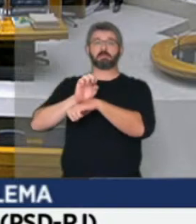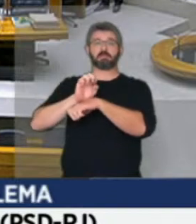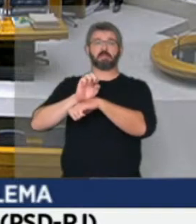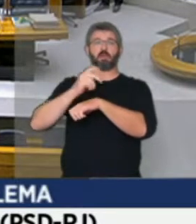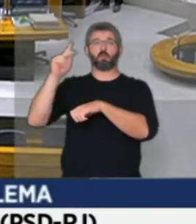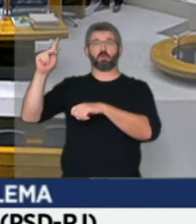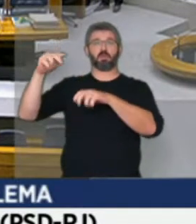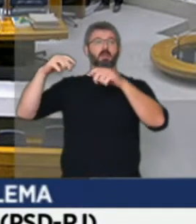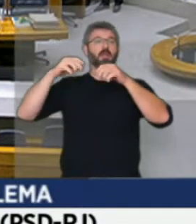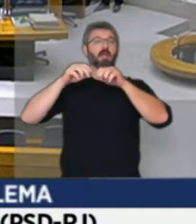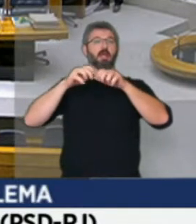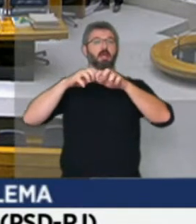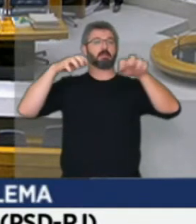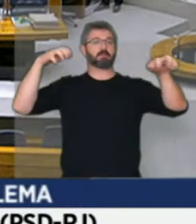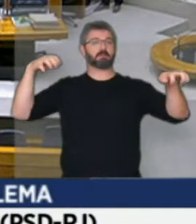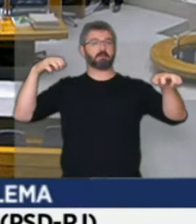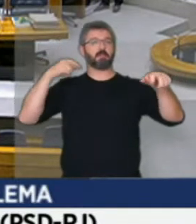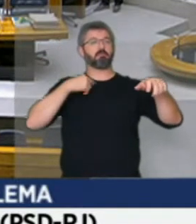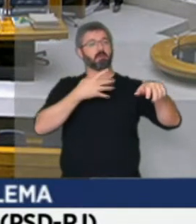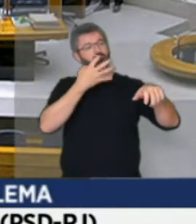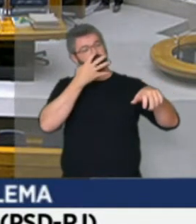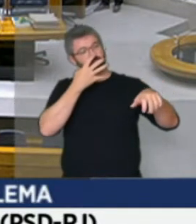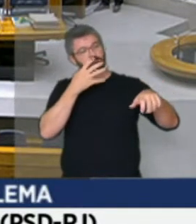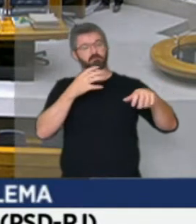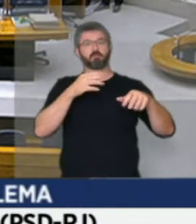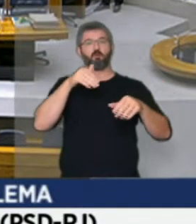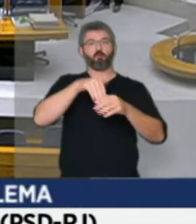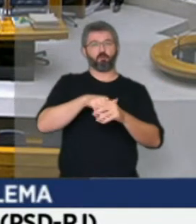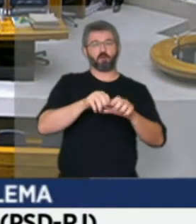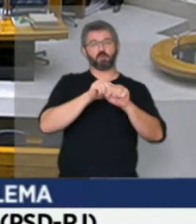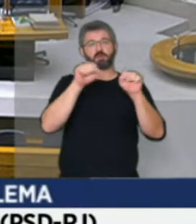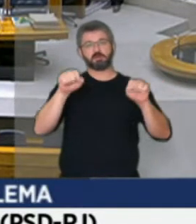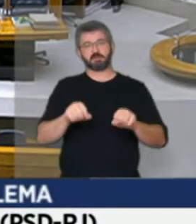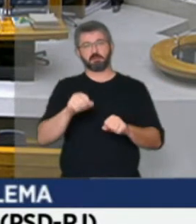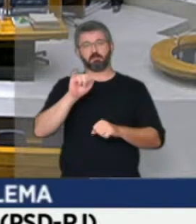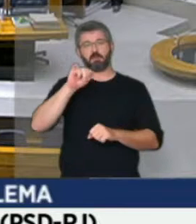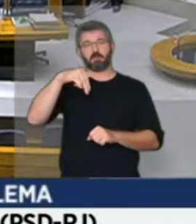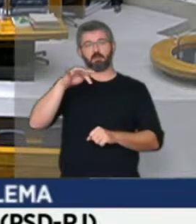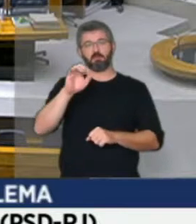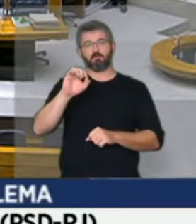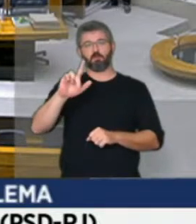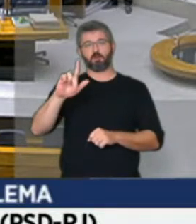sessão. E a votação se dá pelo sistema Infoleg